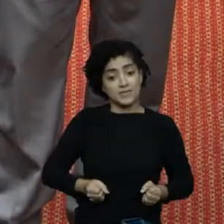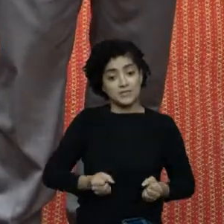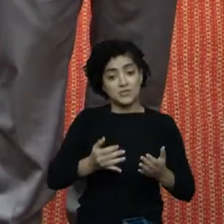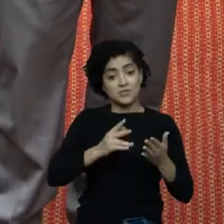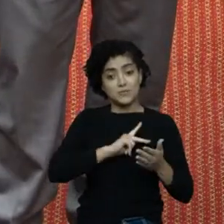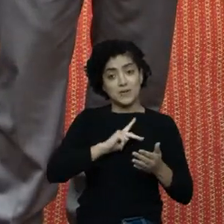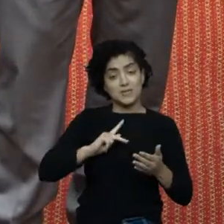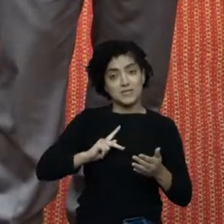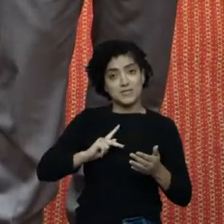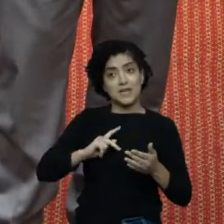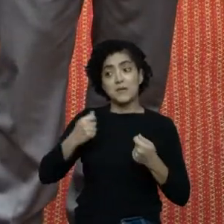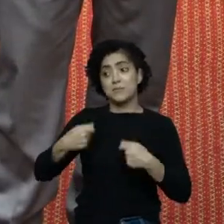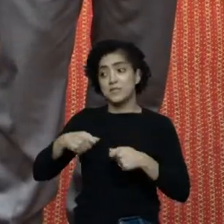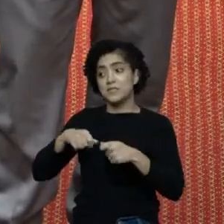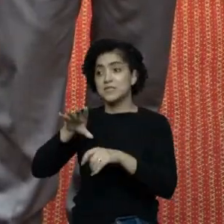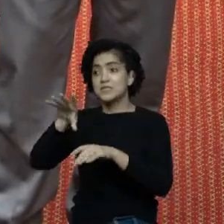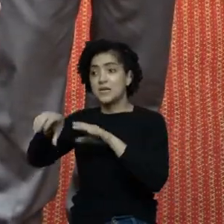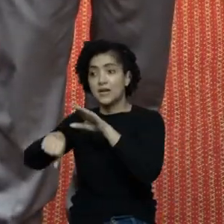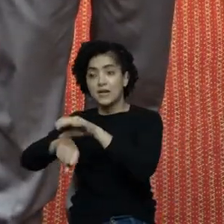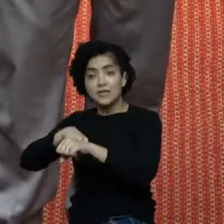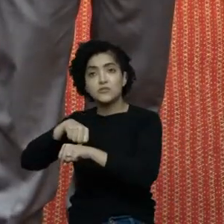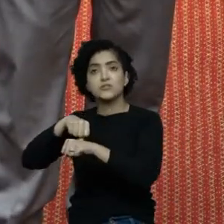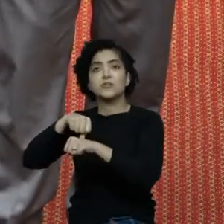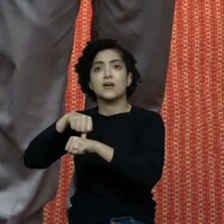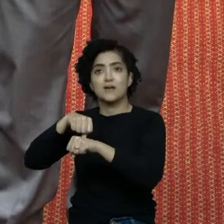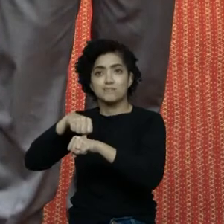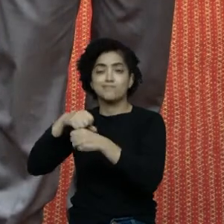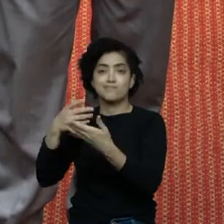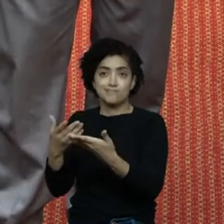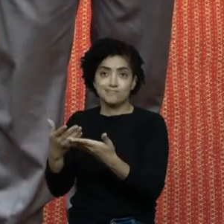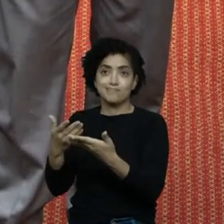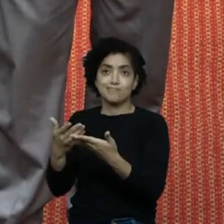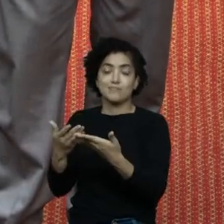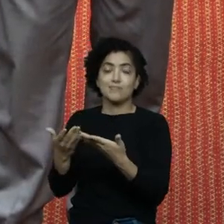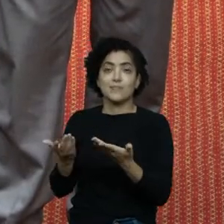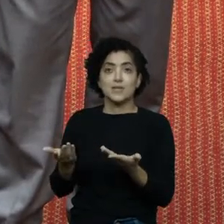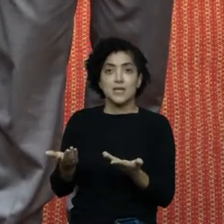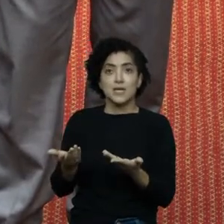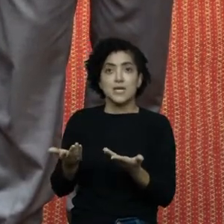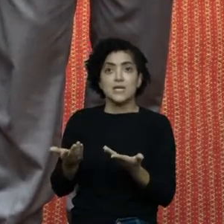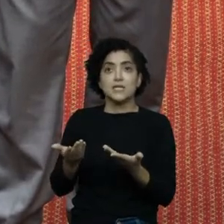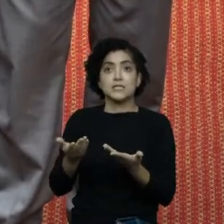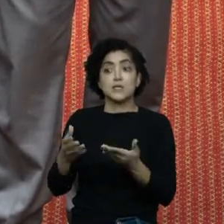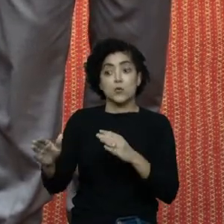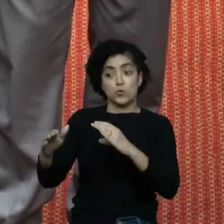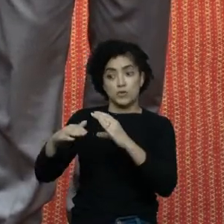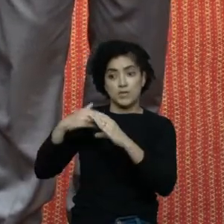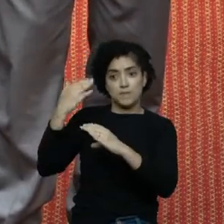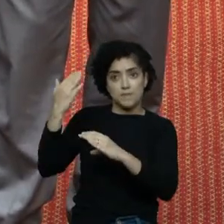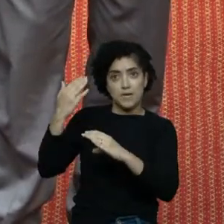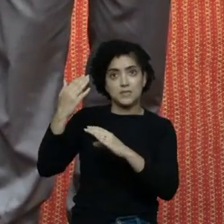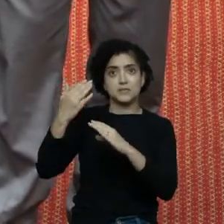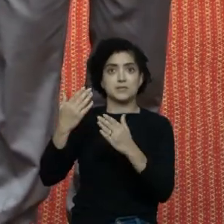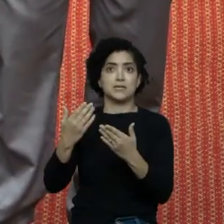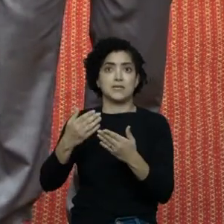você precisa retirar esse dinheiro sim da sociedade então e manda para cá um projeto que aumenta em 10 milhões de reais